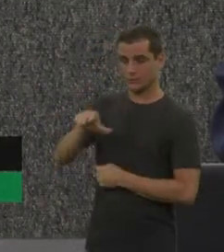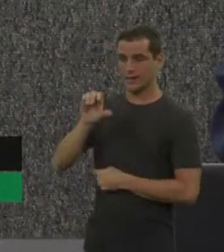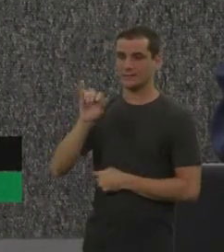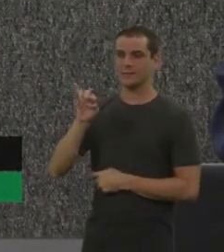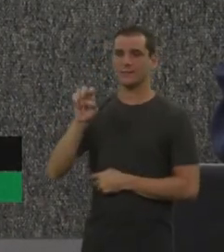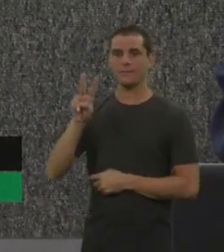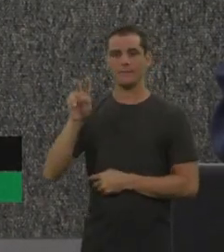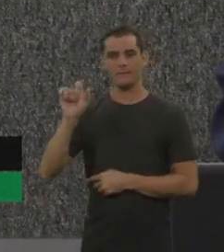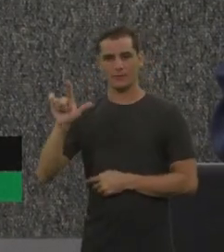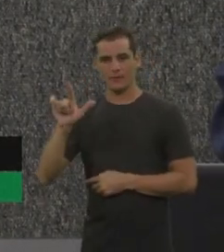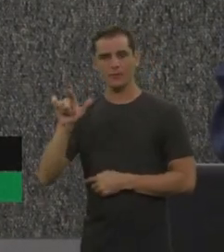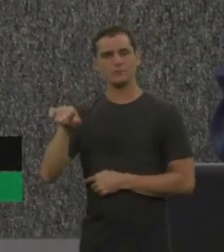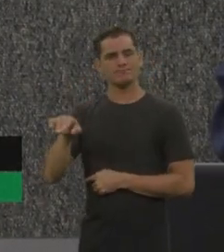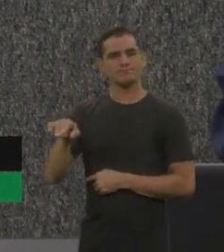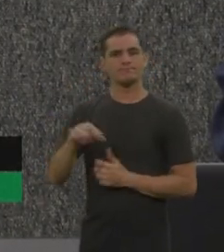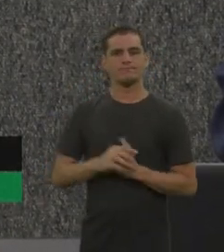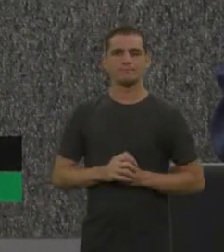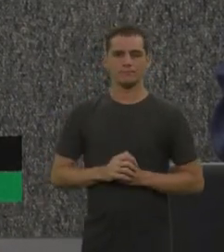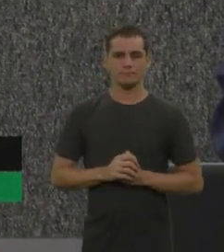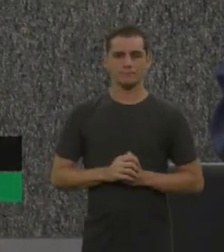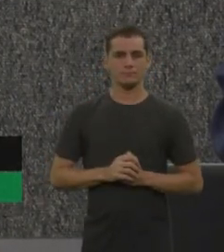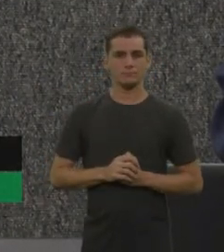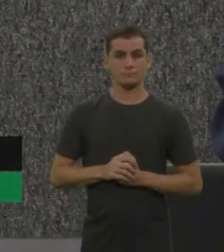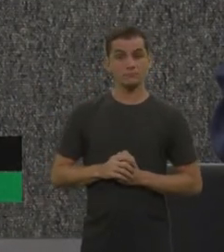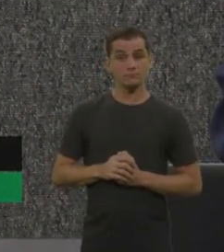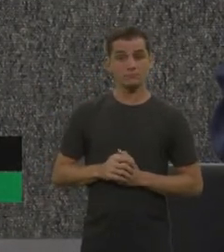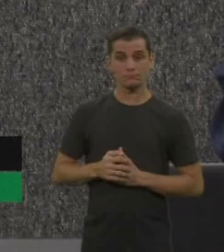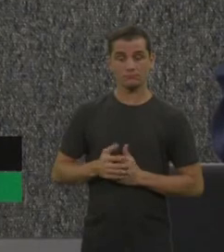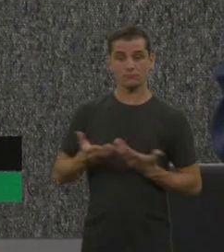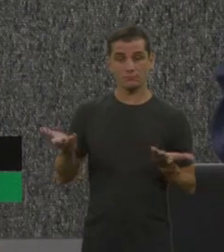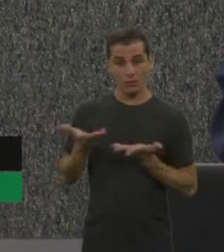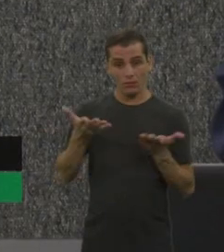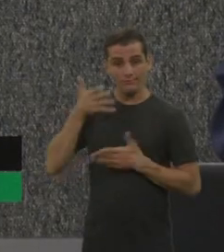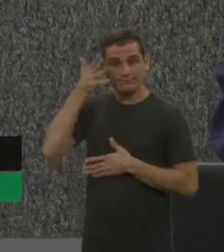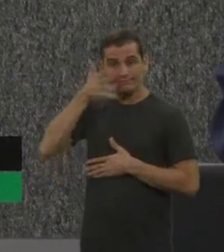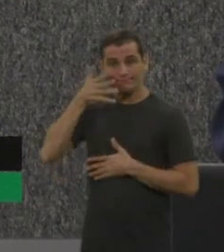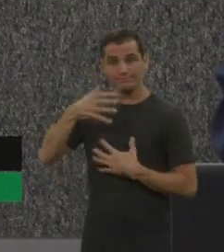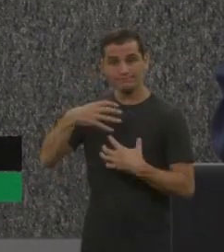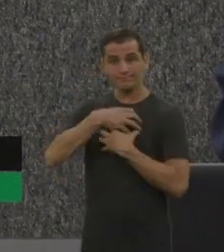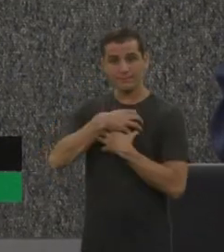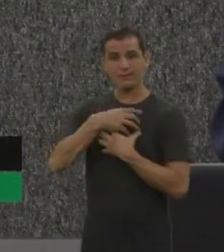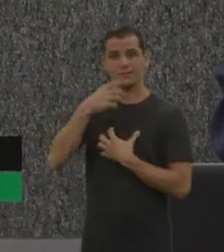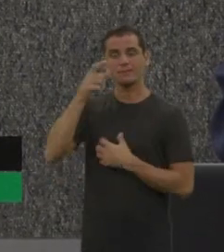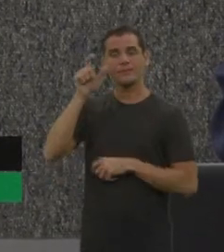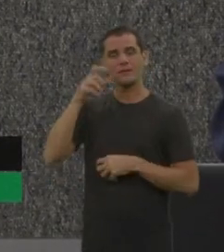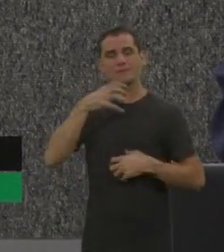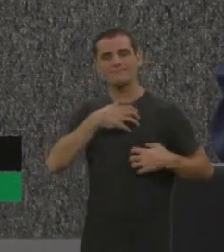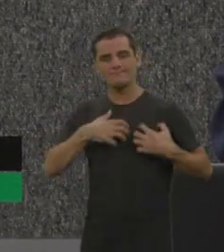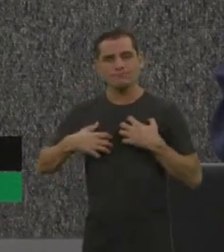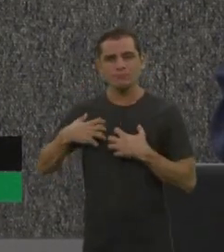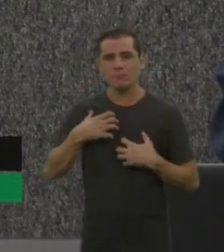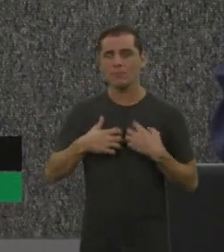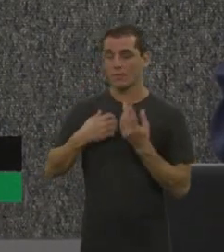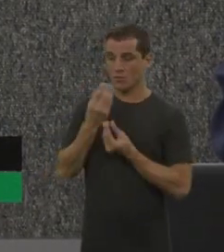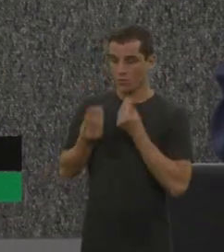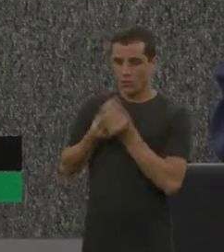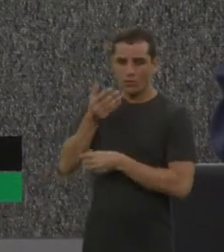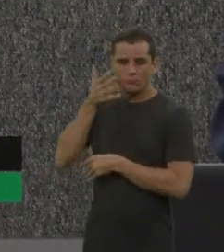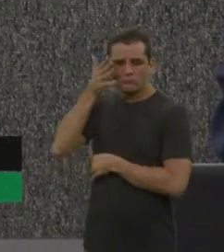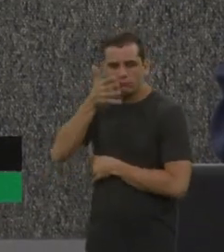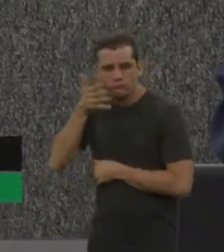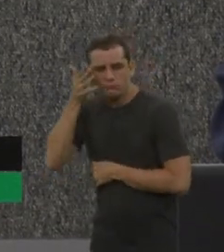traz angústia. É uma fala, presidente Gianni, e doutor Levi e doutor